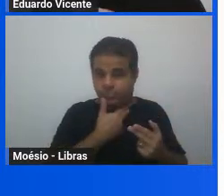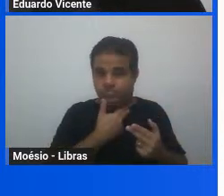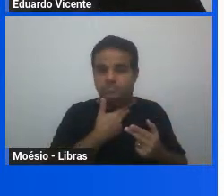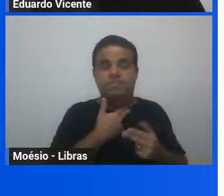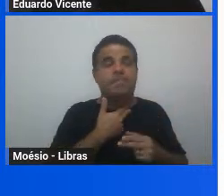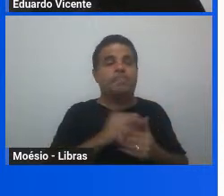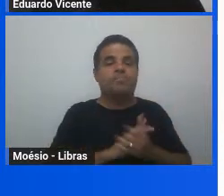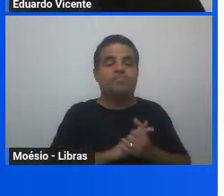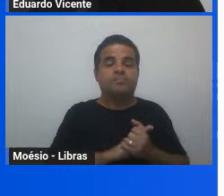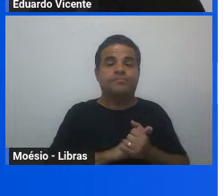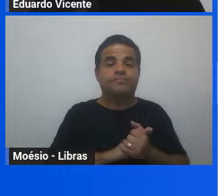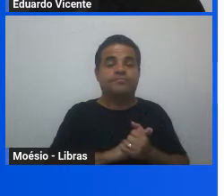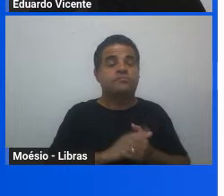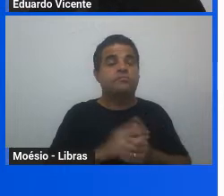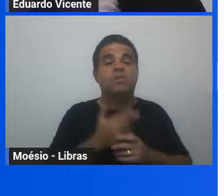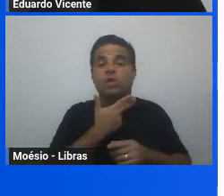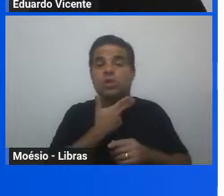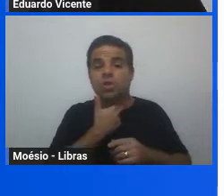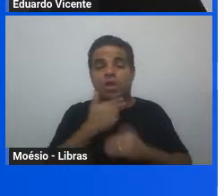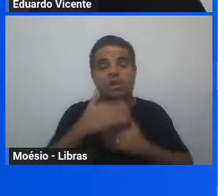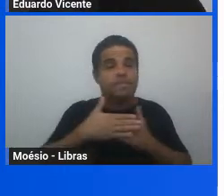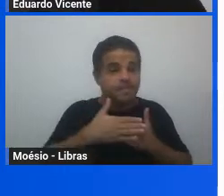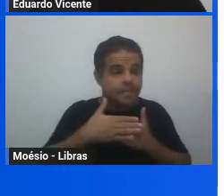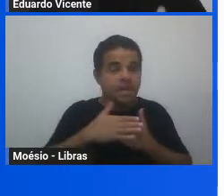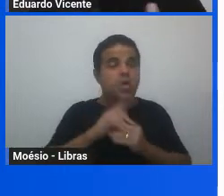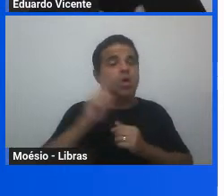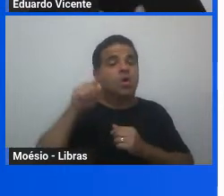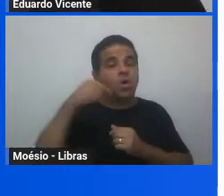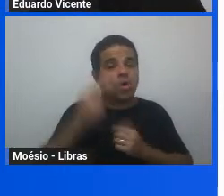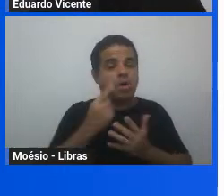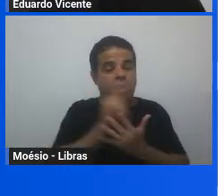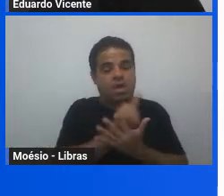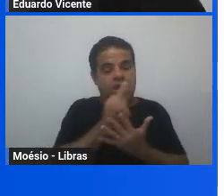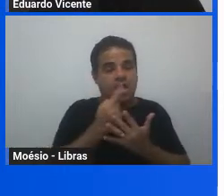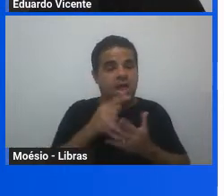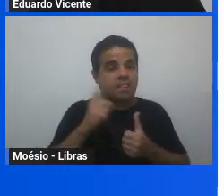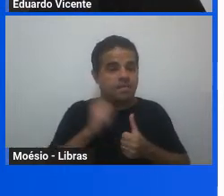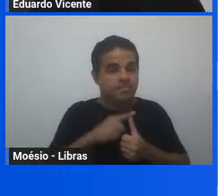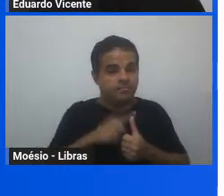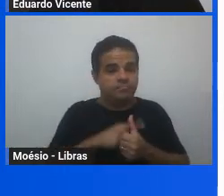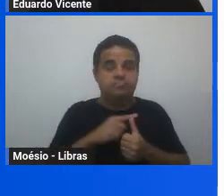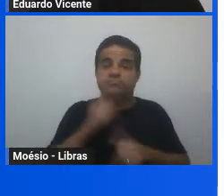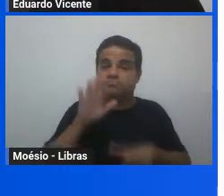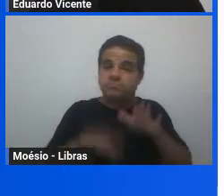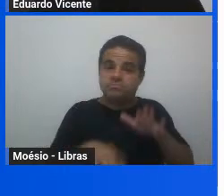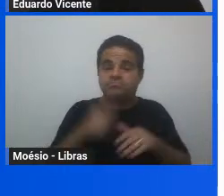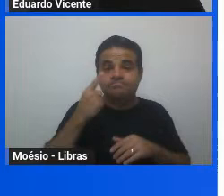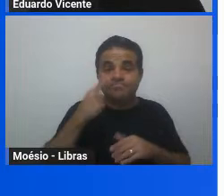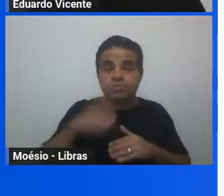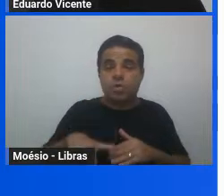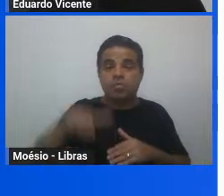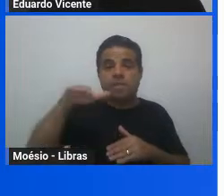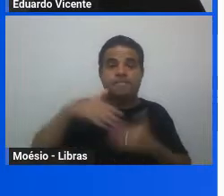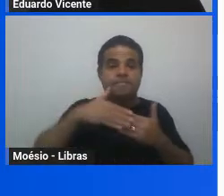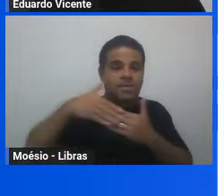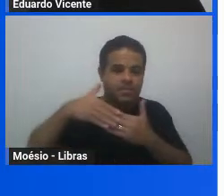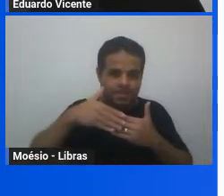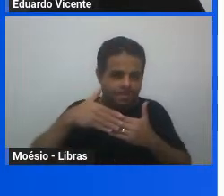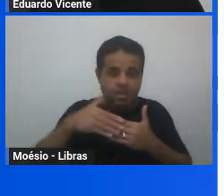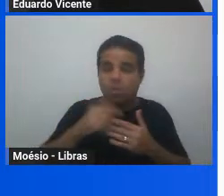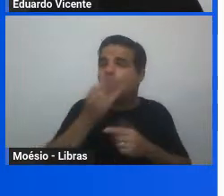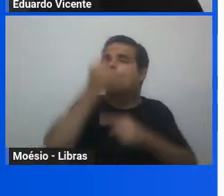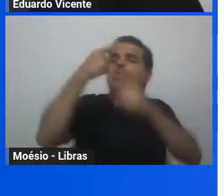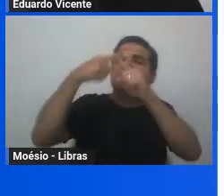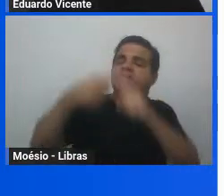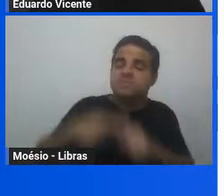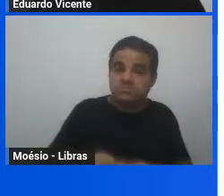no tórax do bebê, ou com cada polegar, dependendo do tamanho do bebê. Quantas vezes?